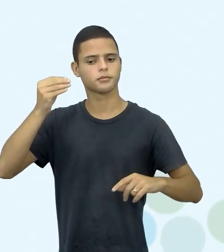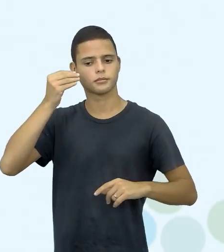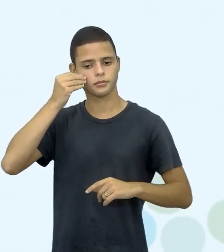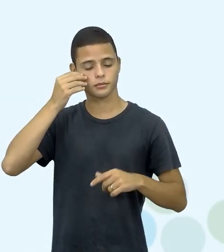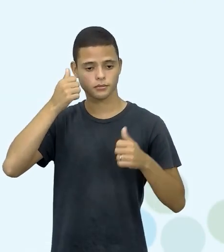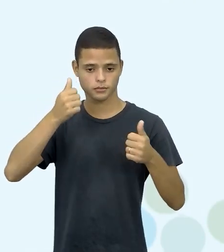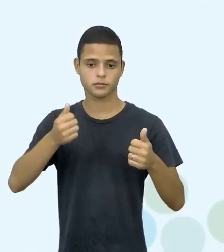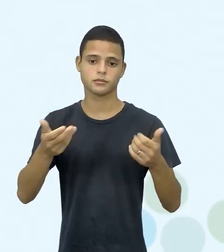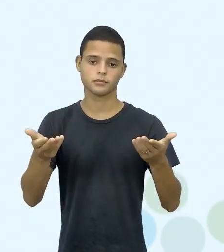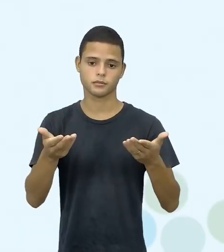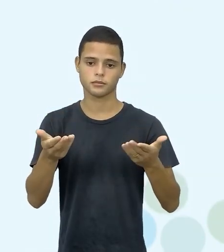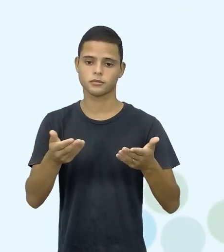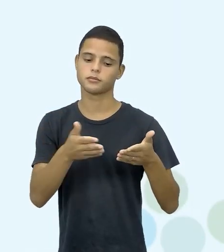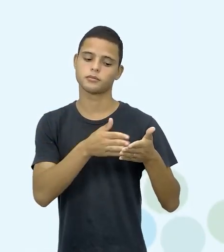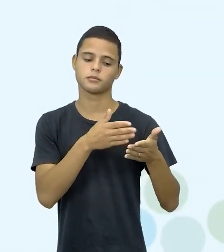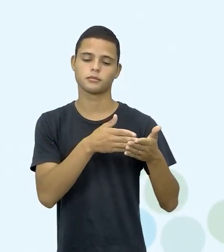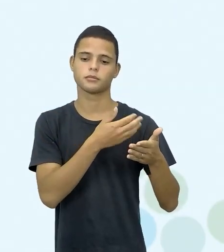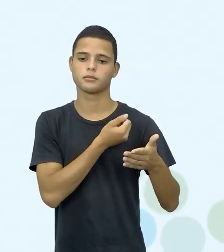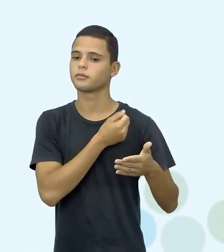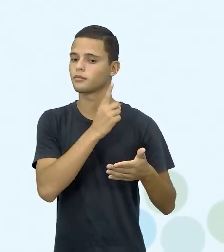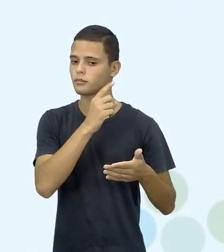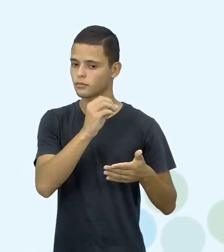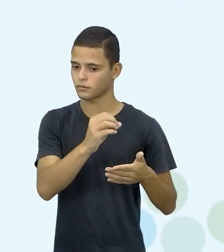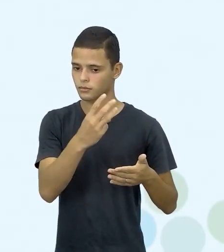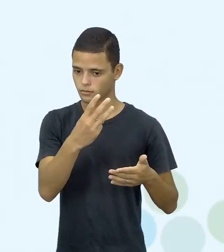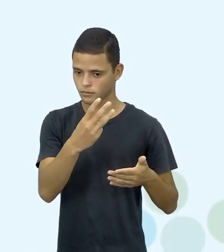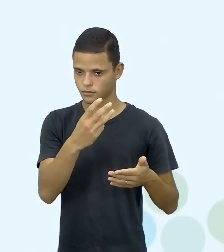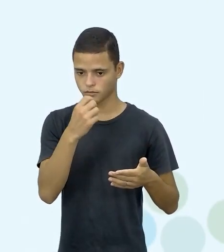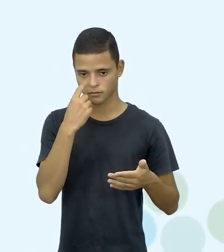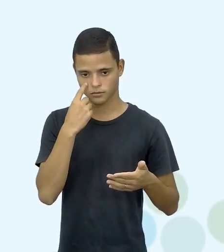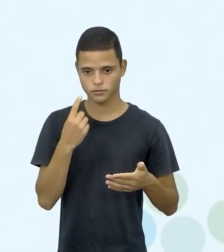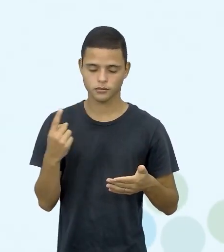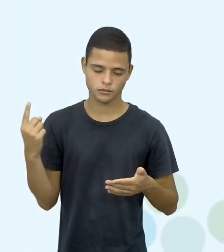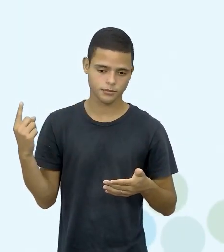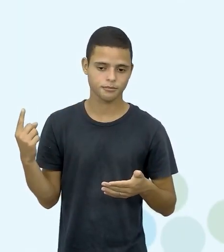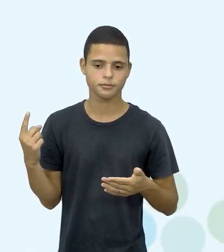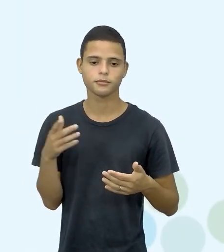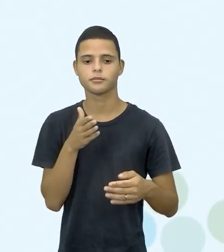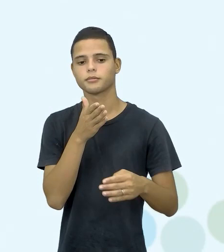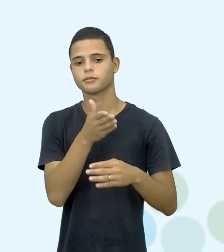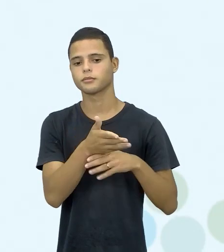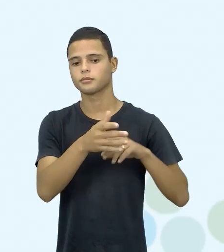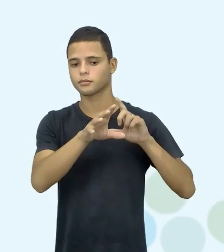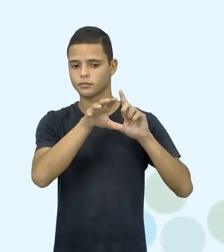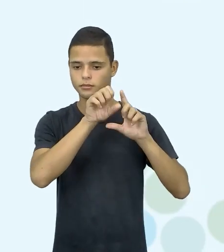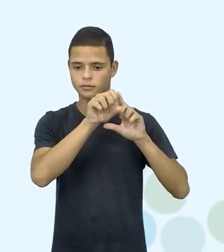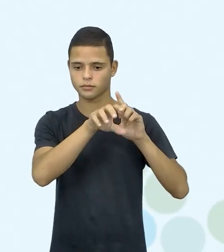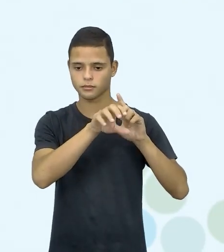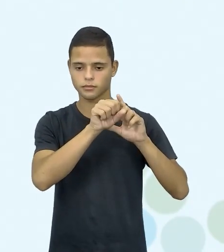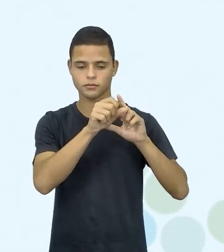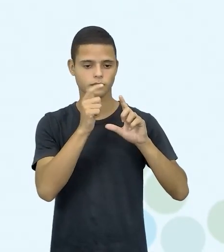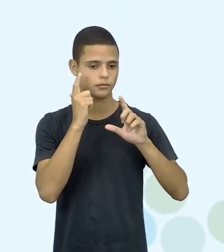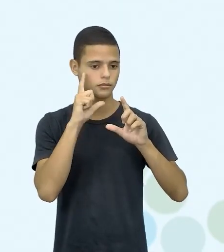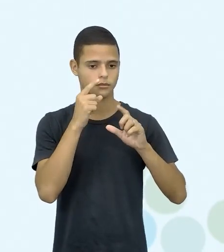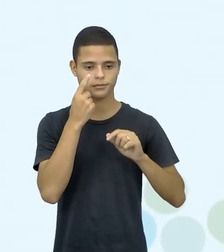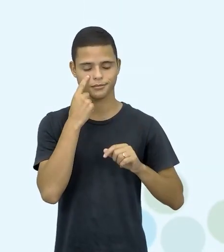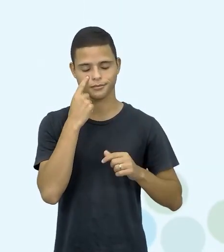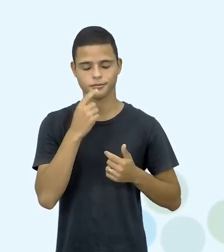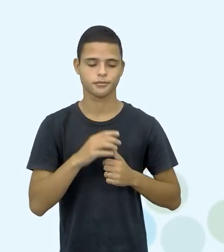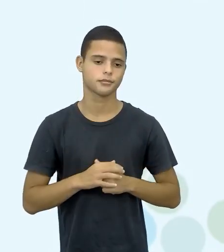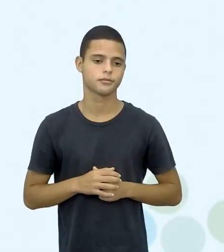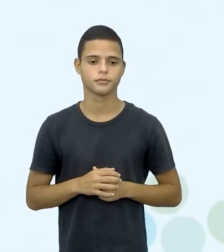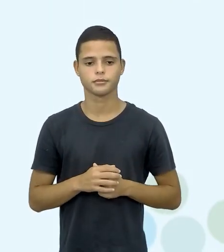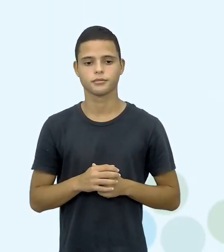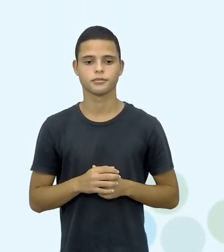vai fazer este especificamente. Então, quem ainda não acompanhou, basta acessar aí por esse QR Code aí que a gente vai mostrar o